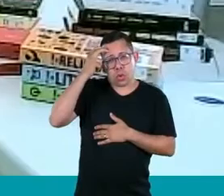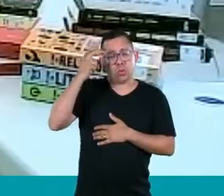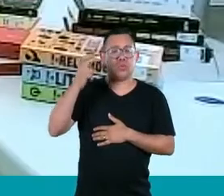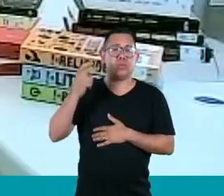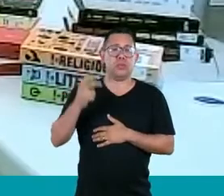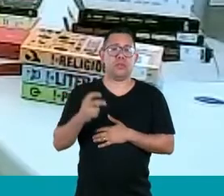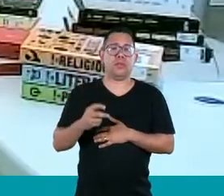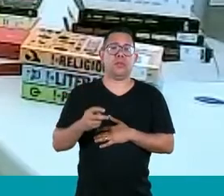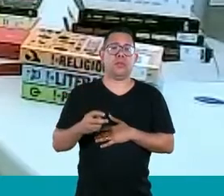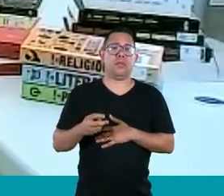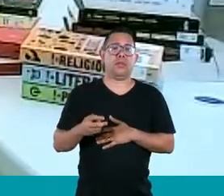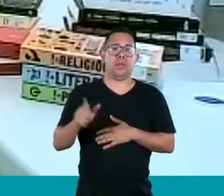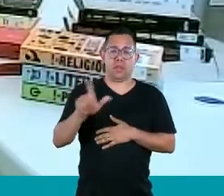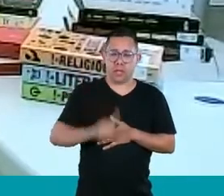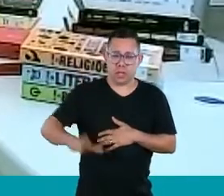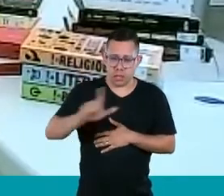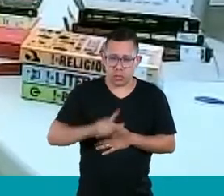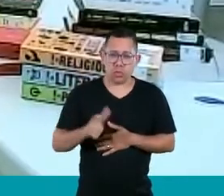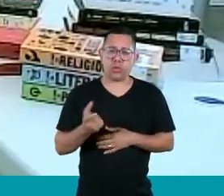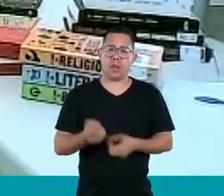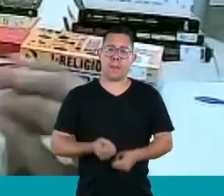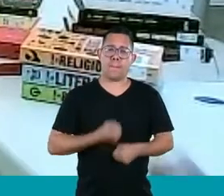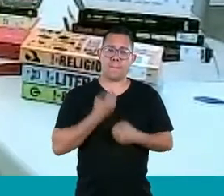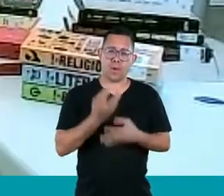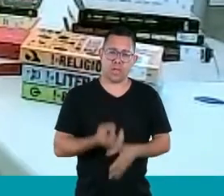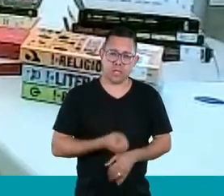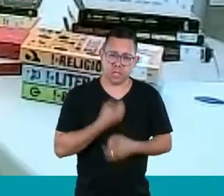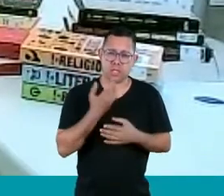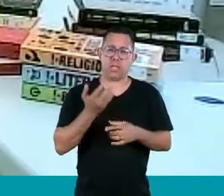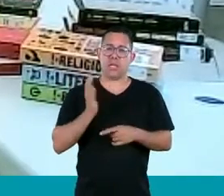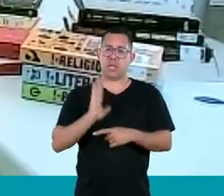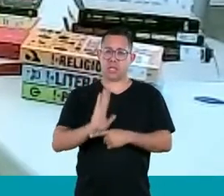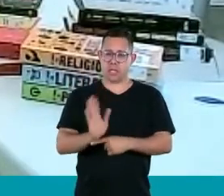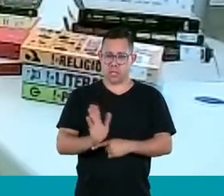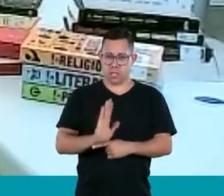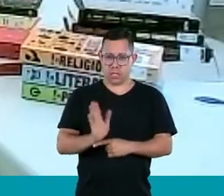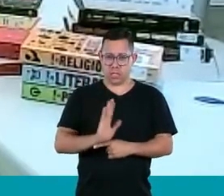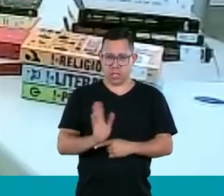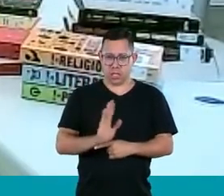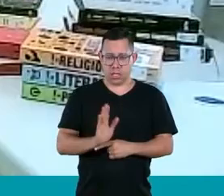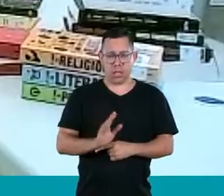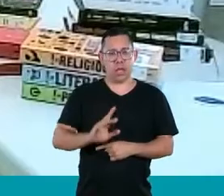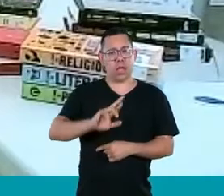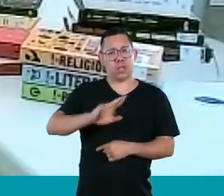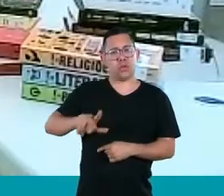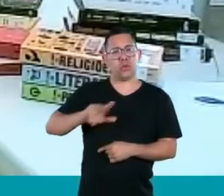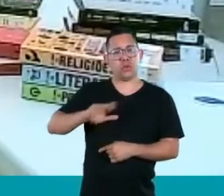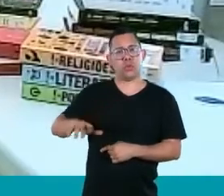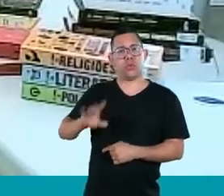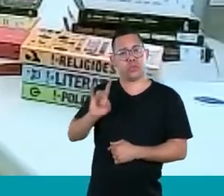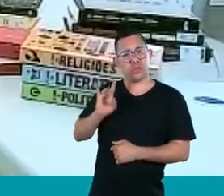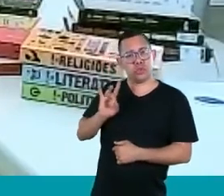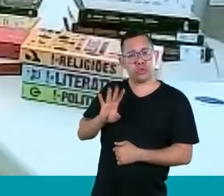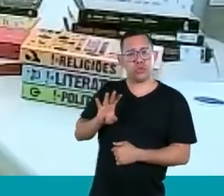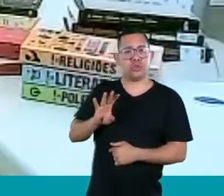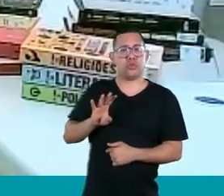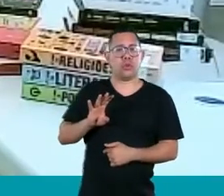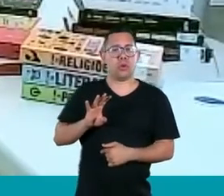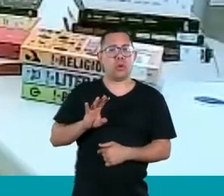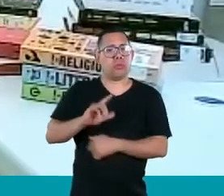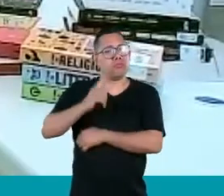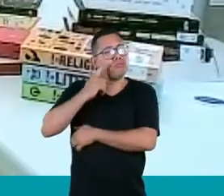poesia, cinema devem ser consideradas não apenas e nem principalmente objetos